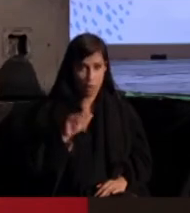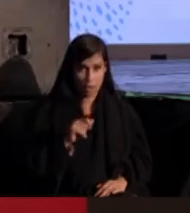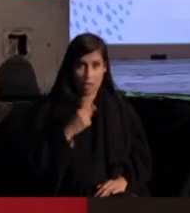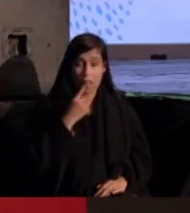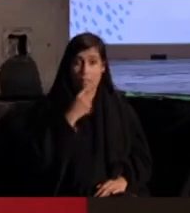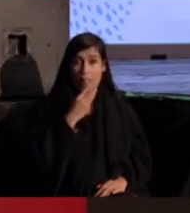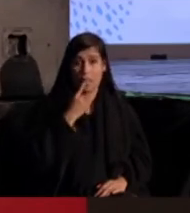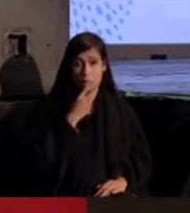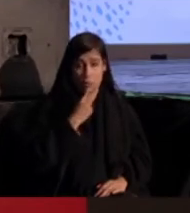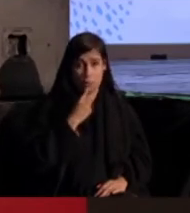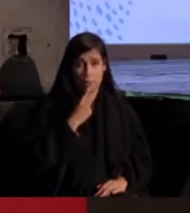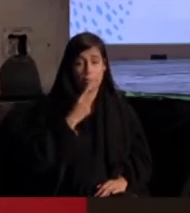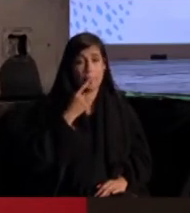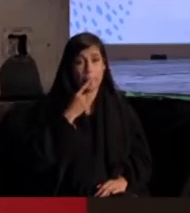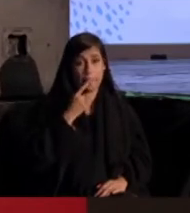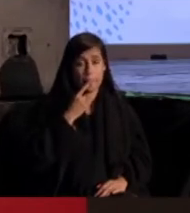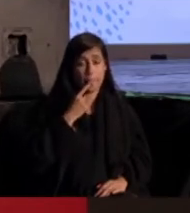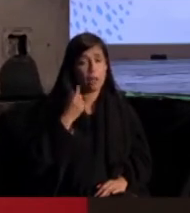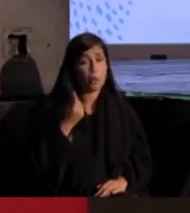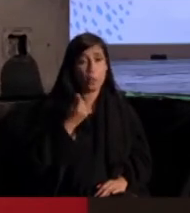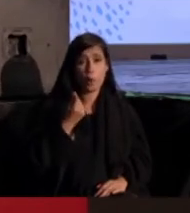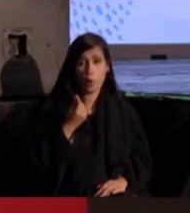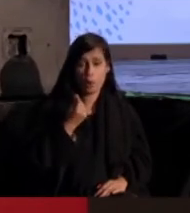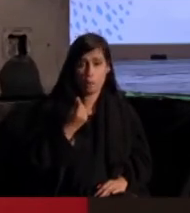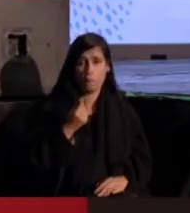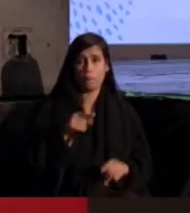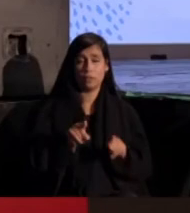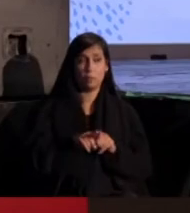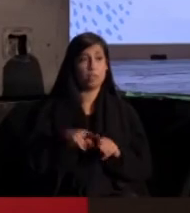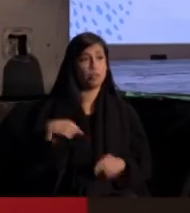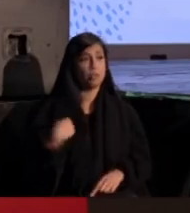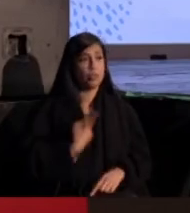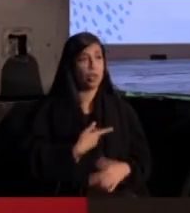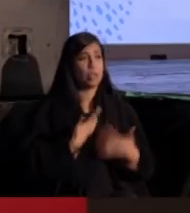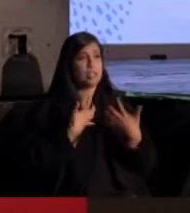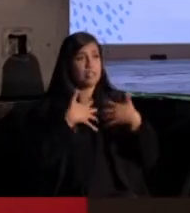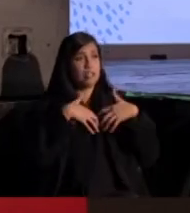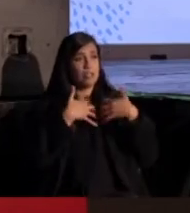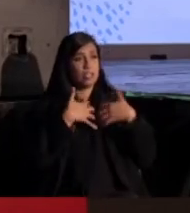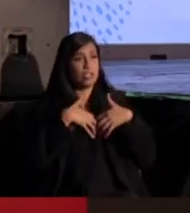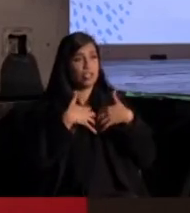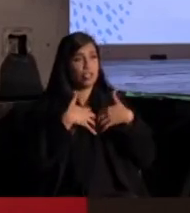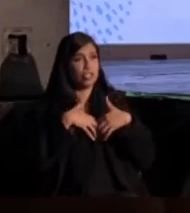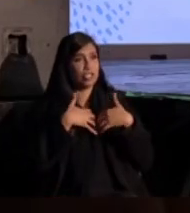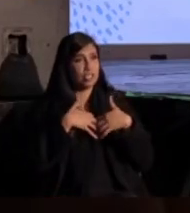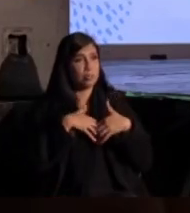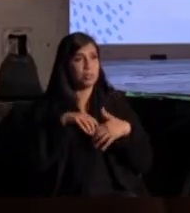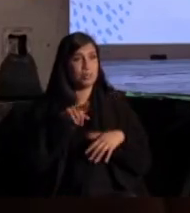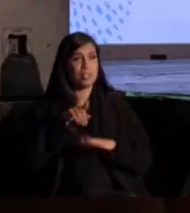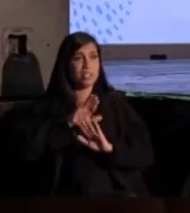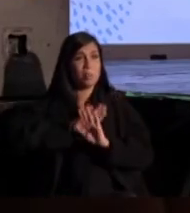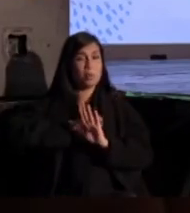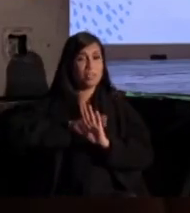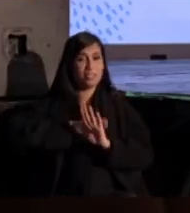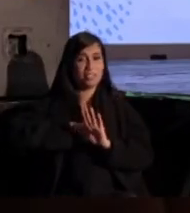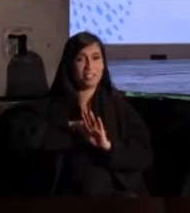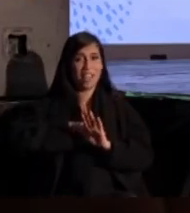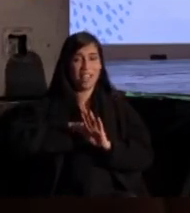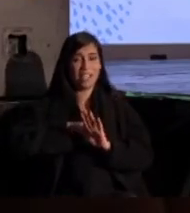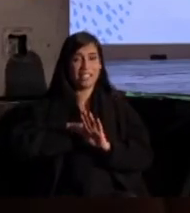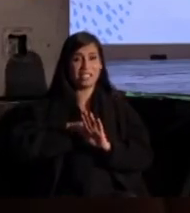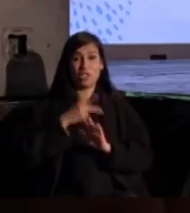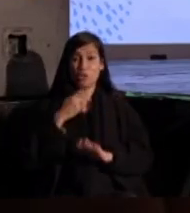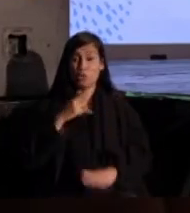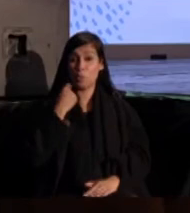o córtex cerebral, né? Pensar isso, pensar que falamos por meio de vísceras. São nossas vísceras que